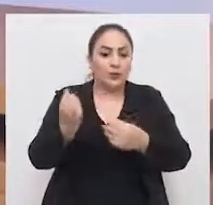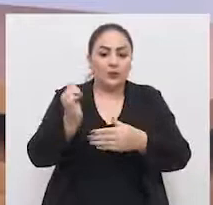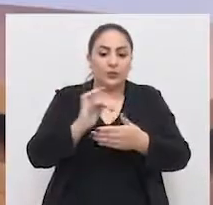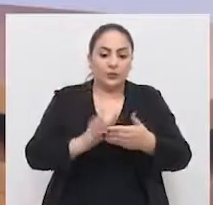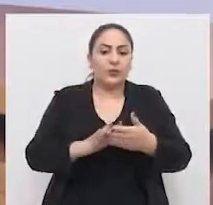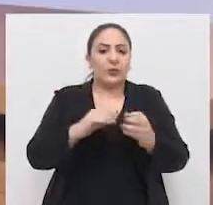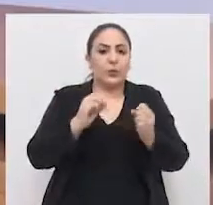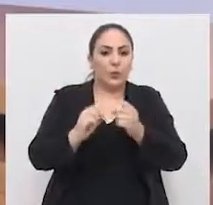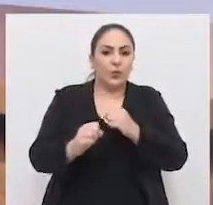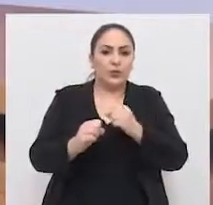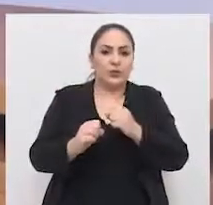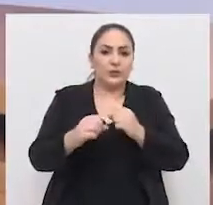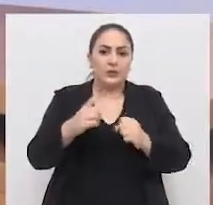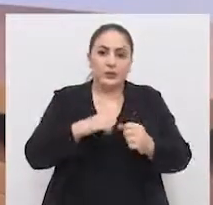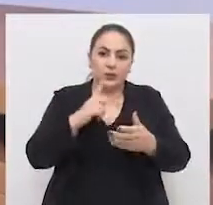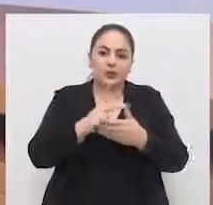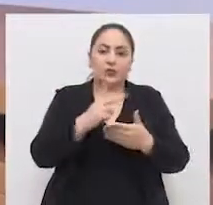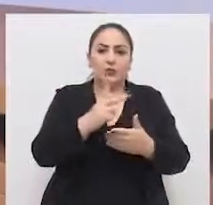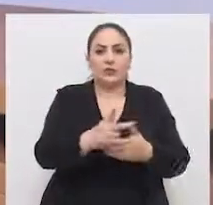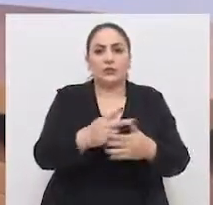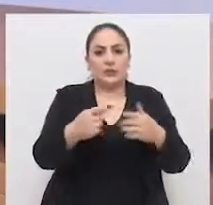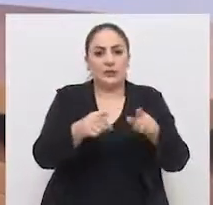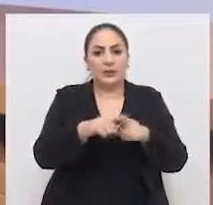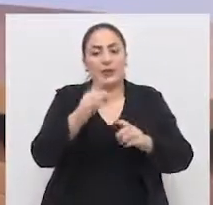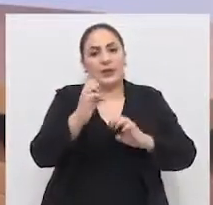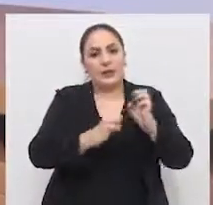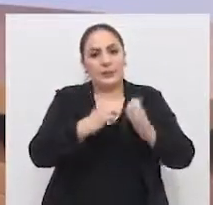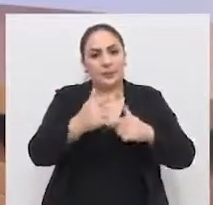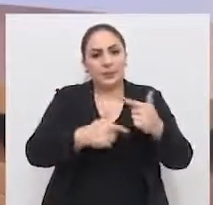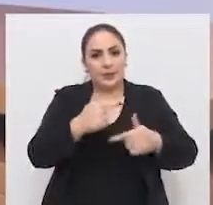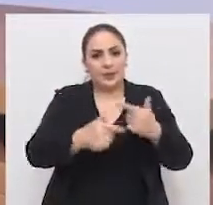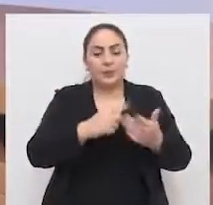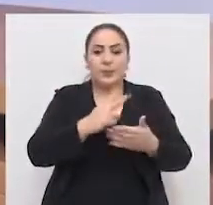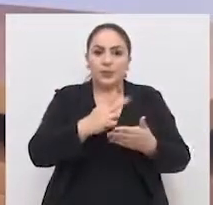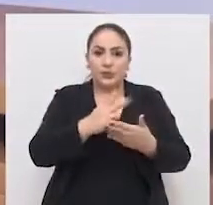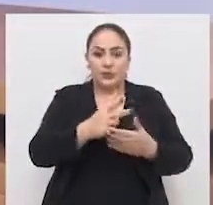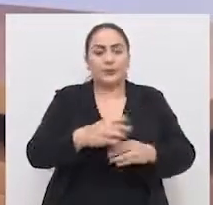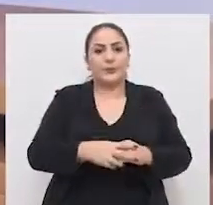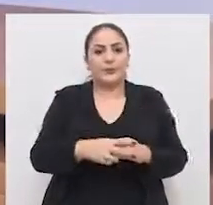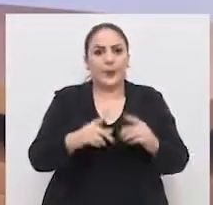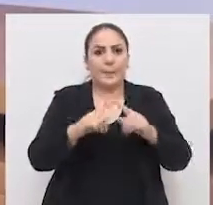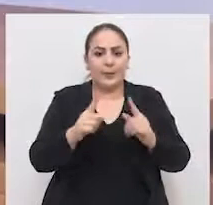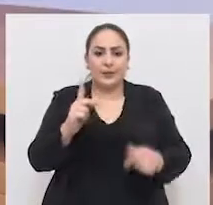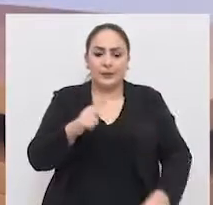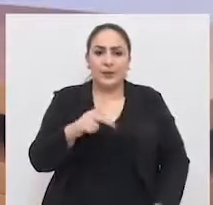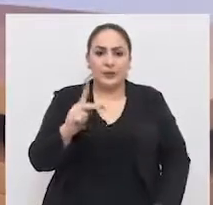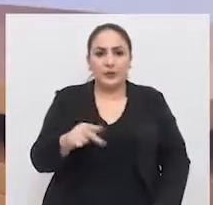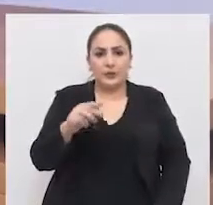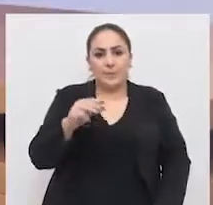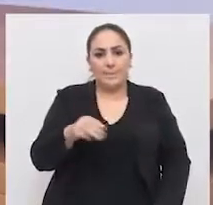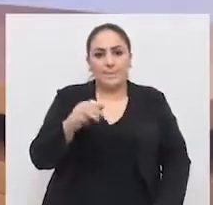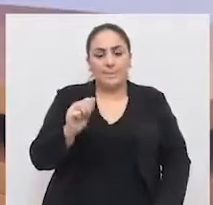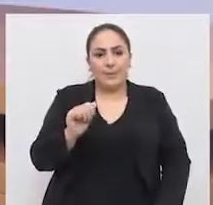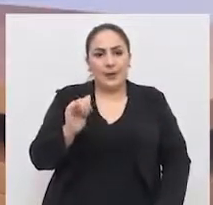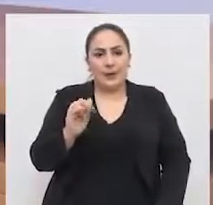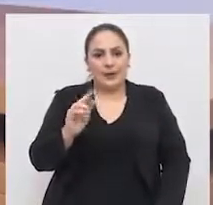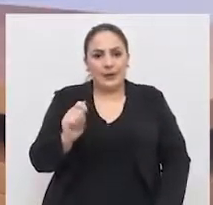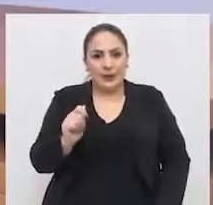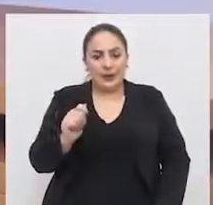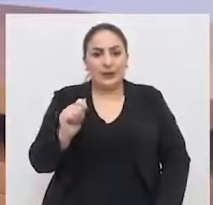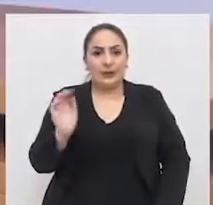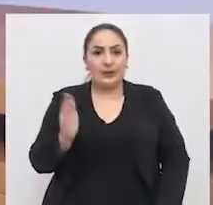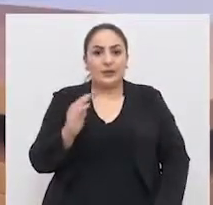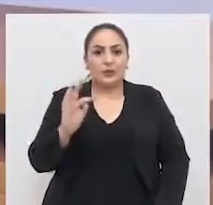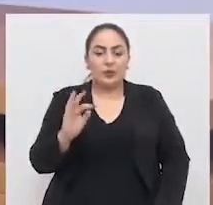muitas atividades pudessem ter sequência e empregos fossem mantidos. Mas a professora Mayra Tonial fez